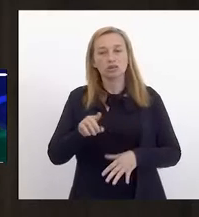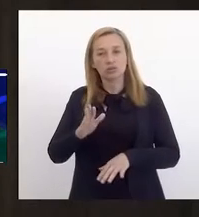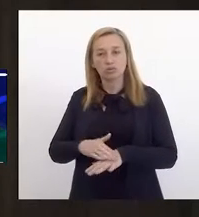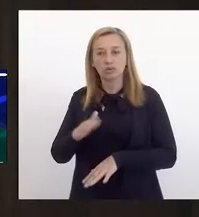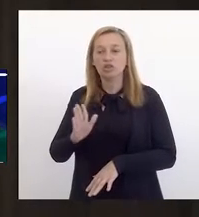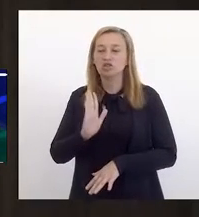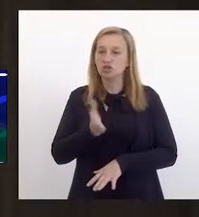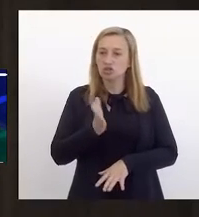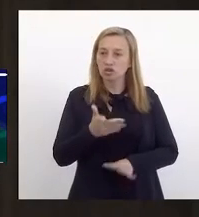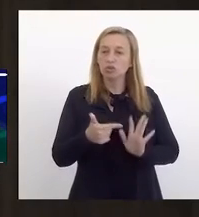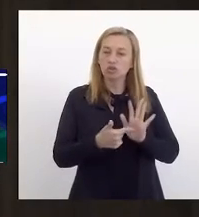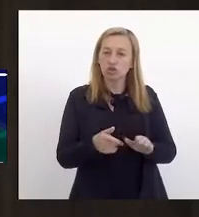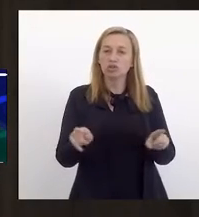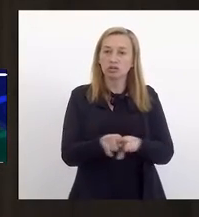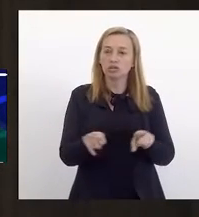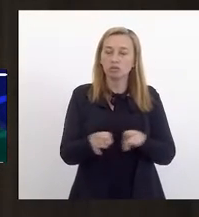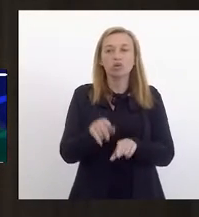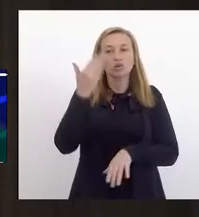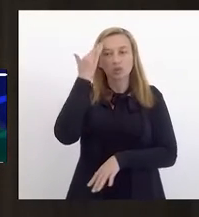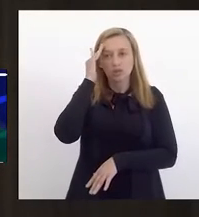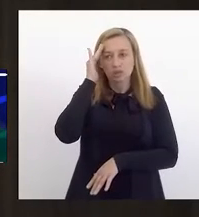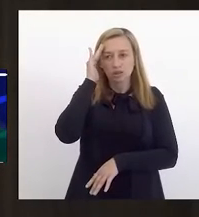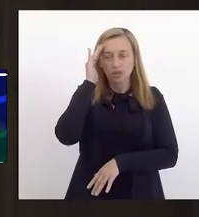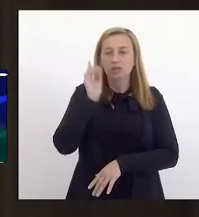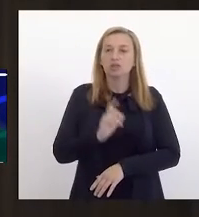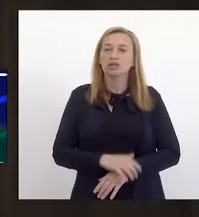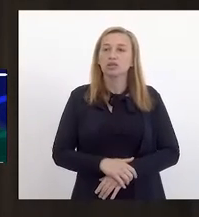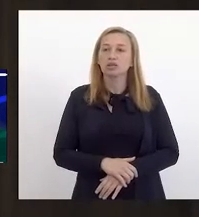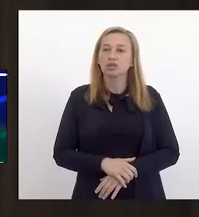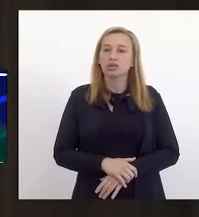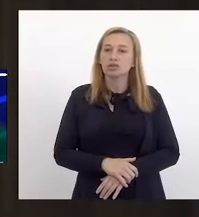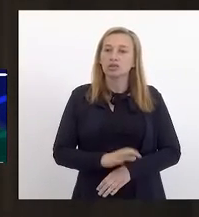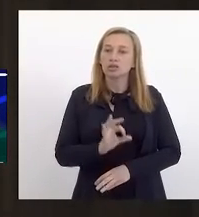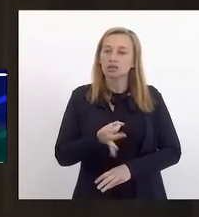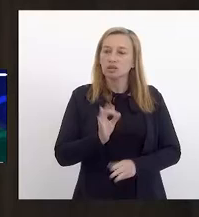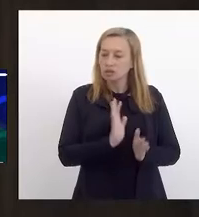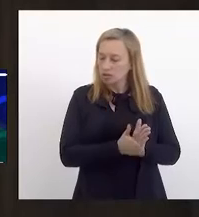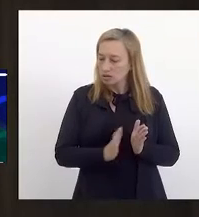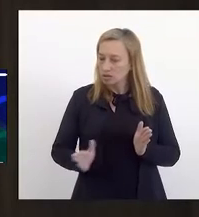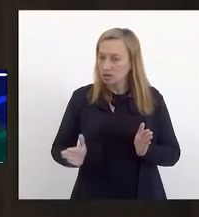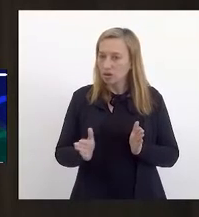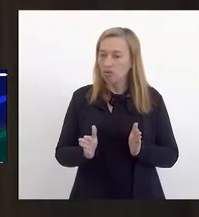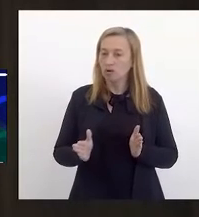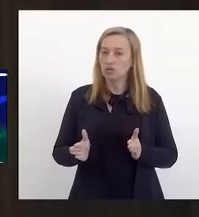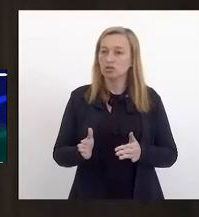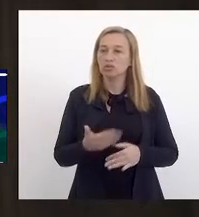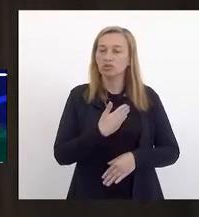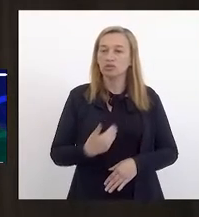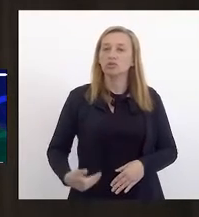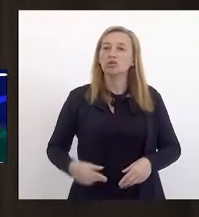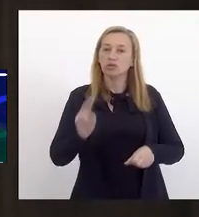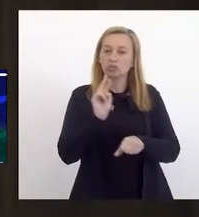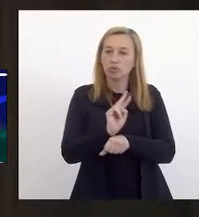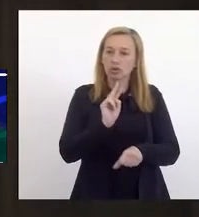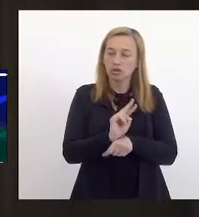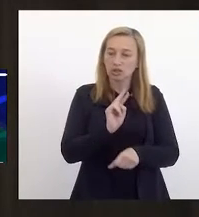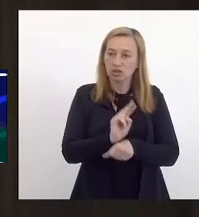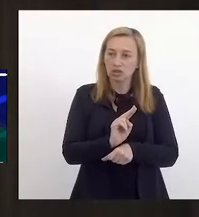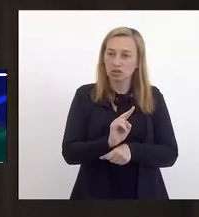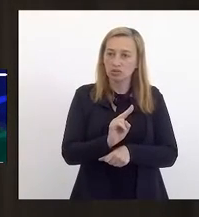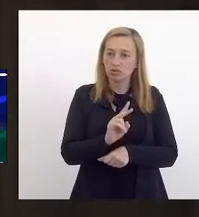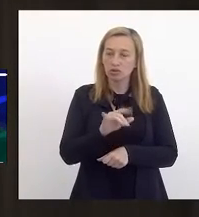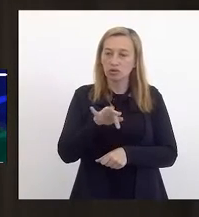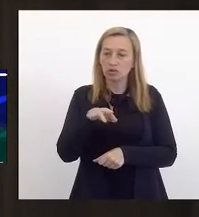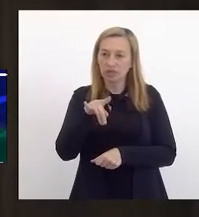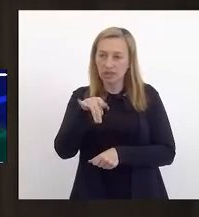já firmado também o entendimento de que, para garantia da ordem pública e para preservação da incolumidade